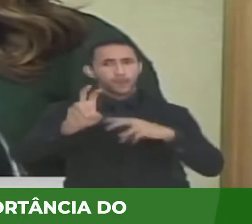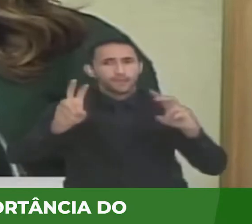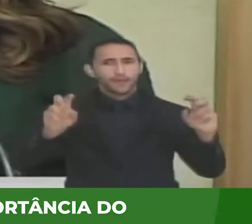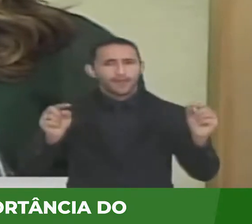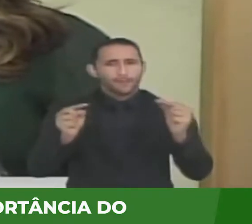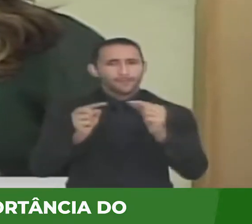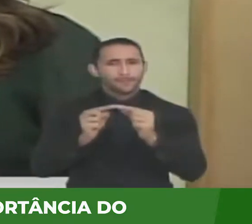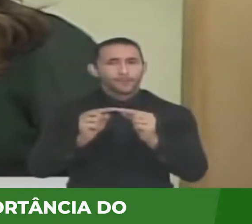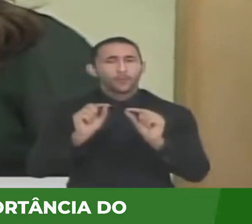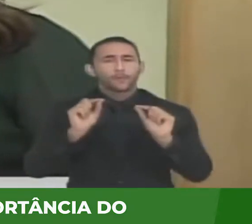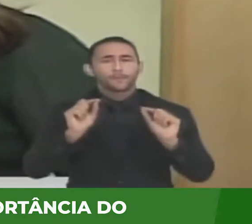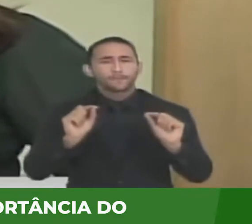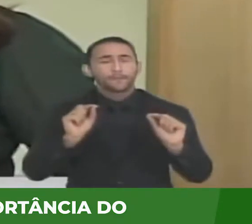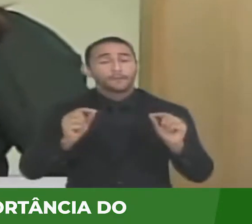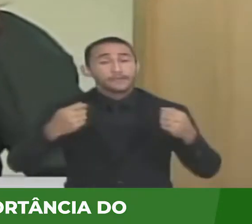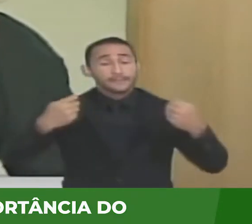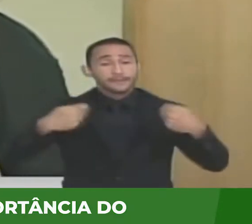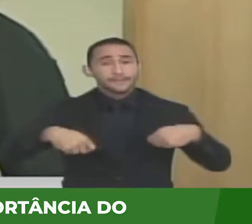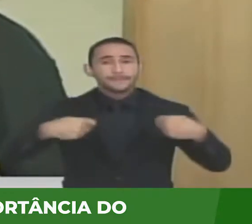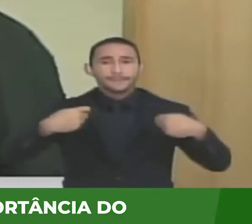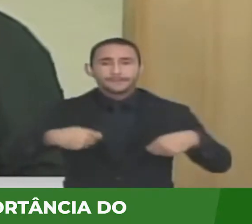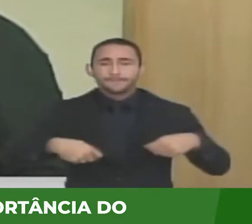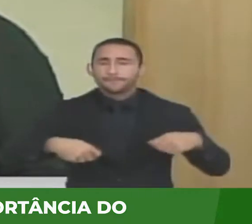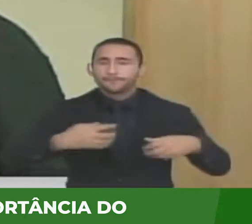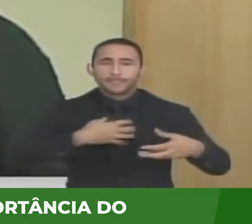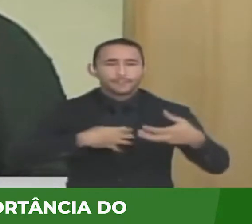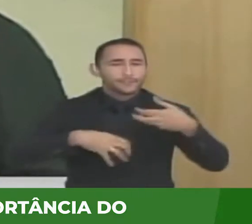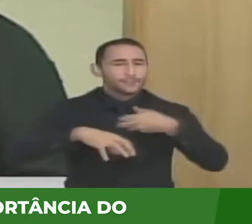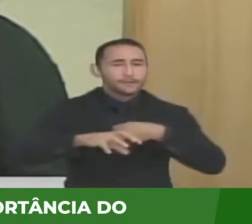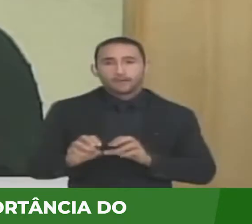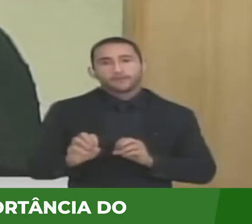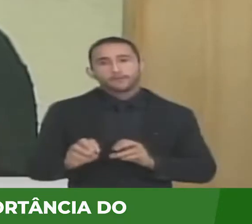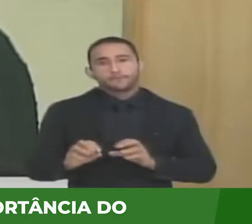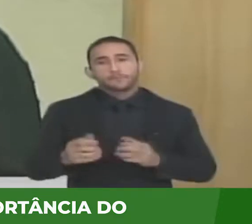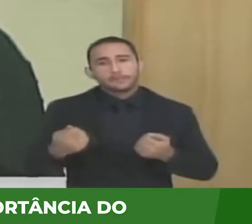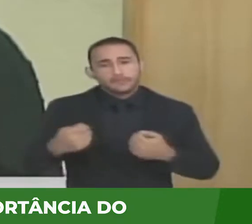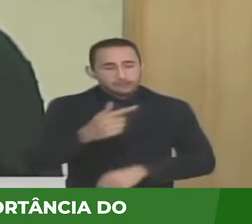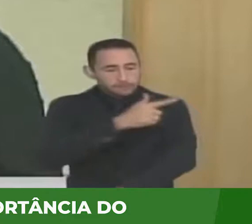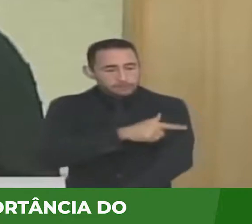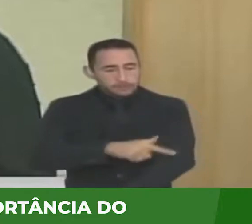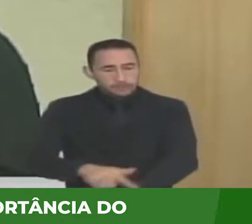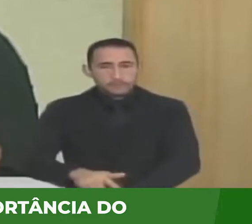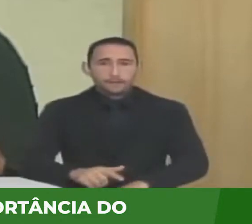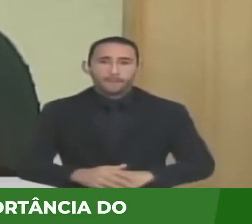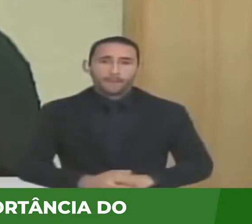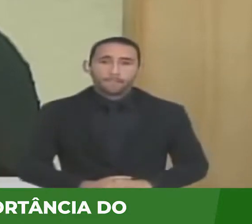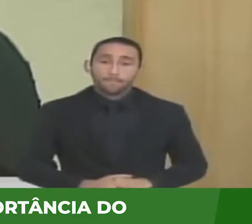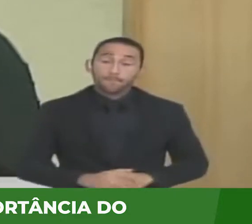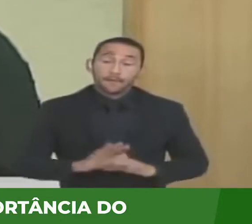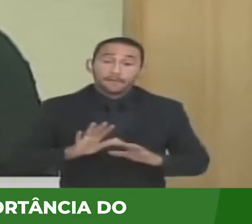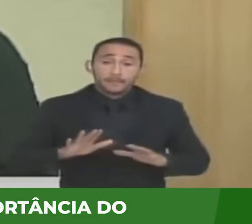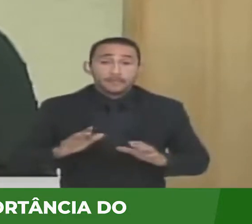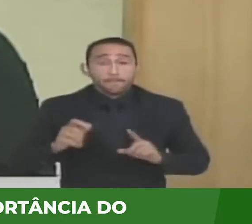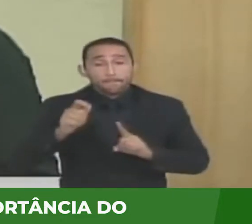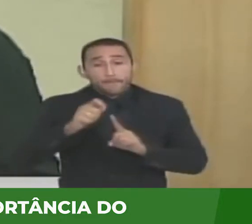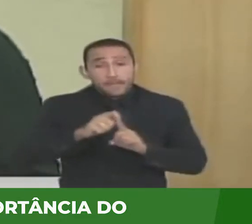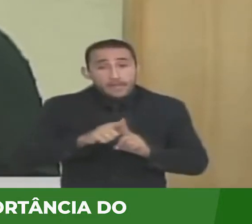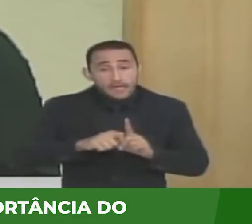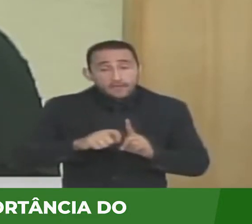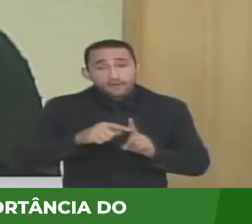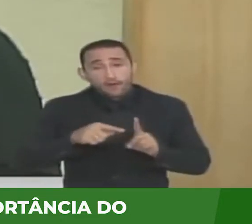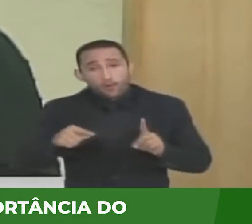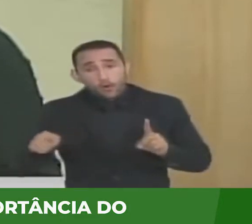pedestres nós temos que ter empatia em todos os sentidos mas principalmente no trânsito que a gente use esse mês para ter consciência